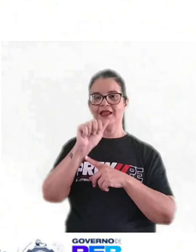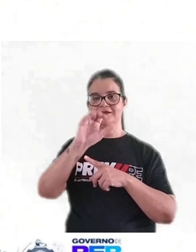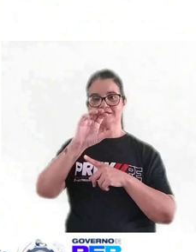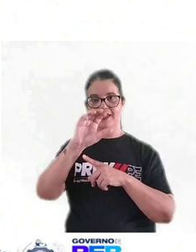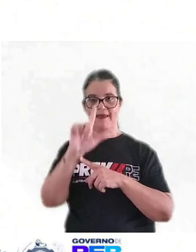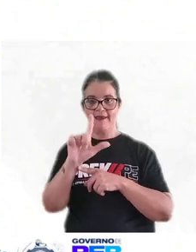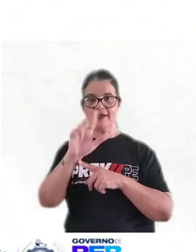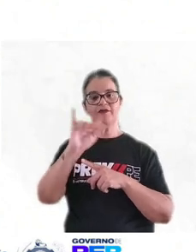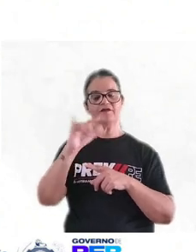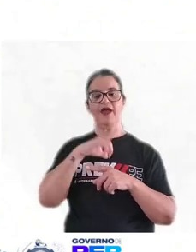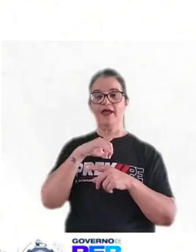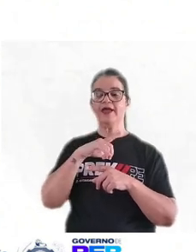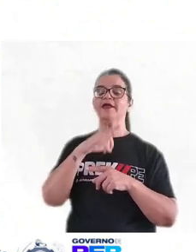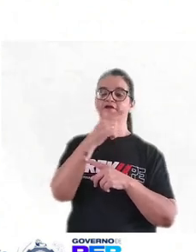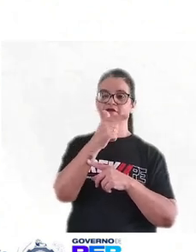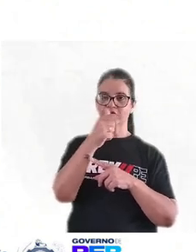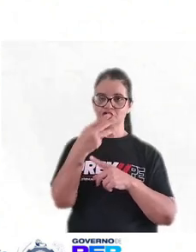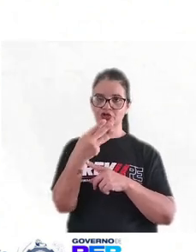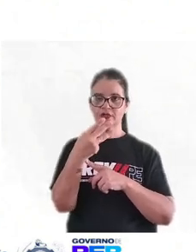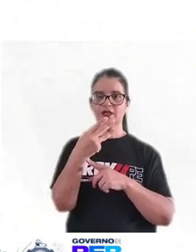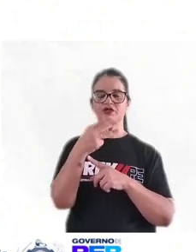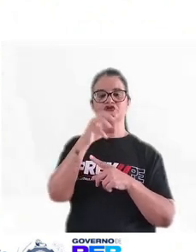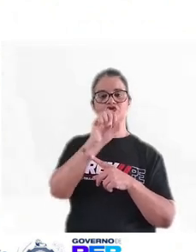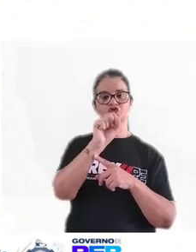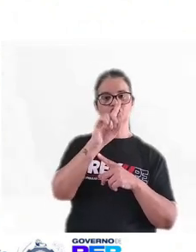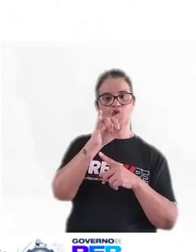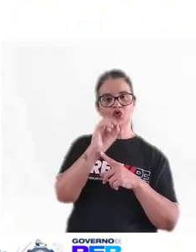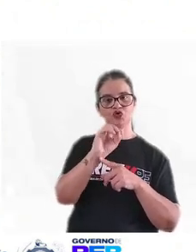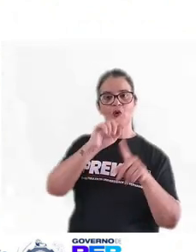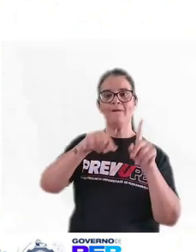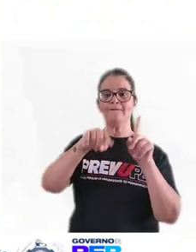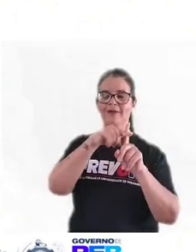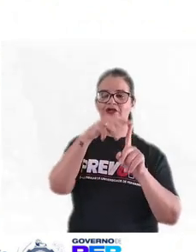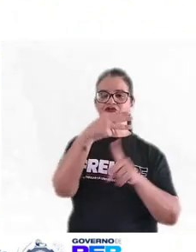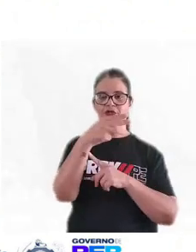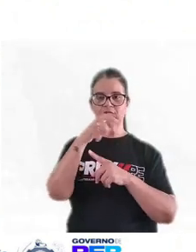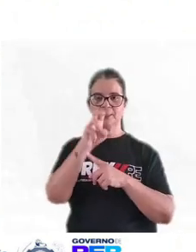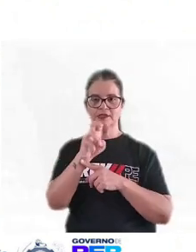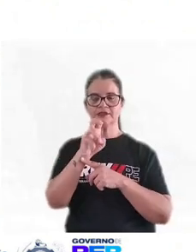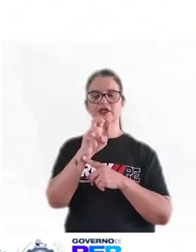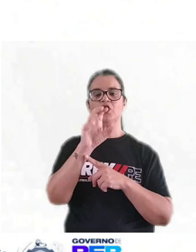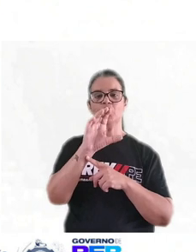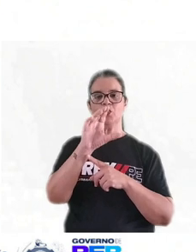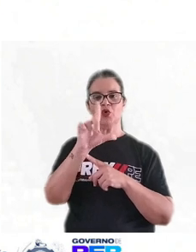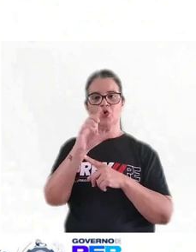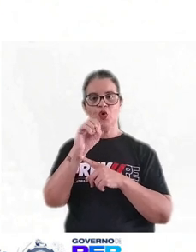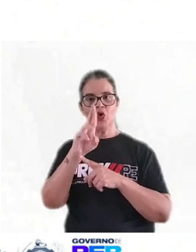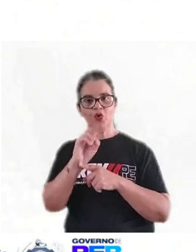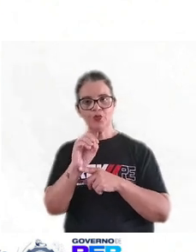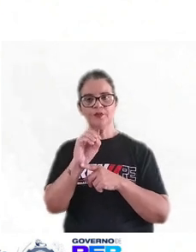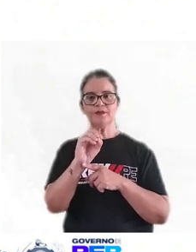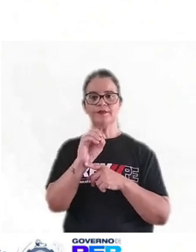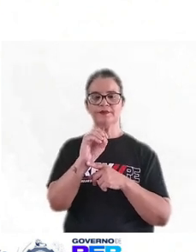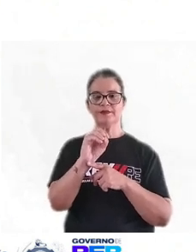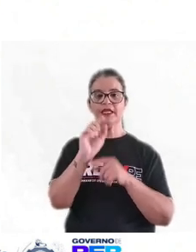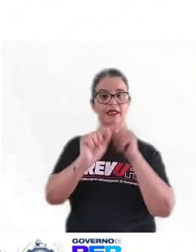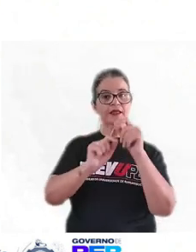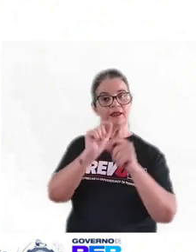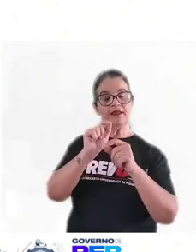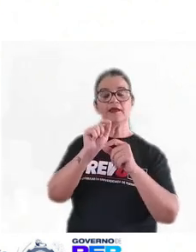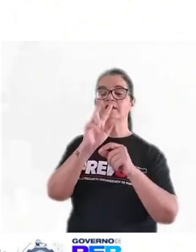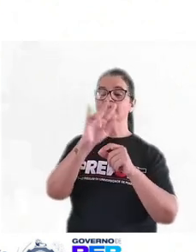HCl vai ser 23 do sódio, mais o 35 do cloro,